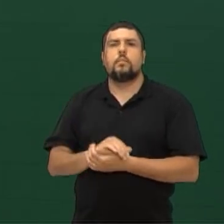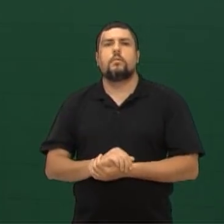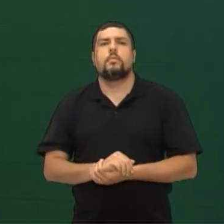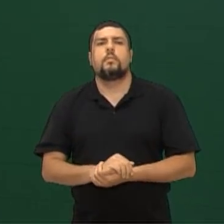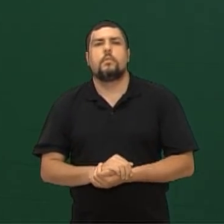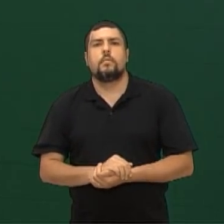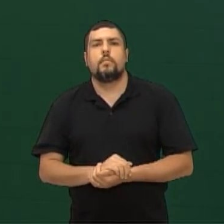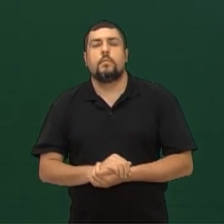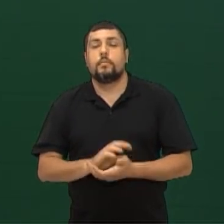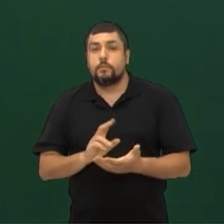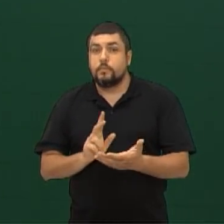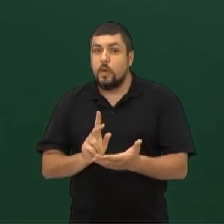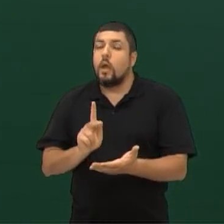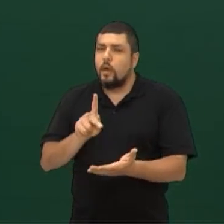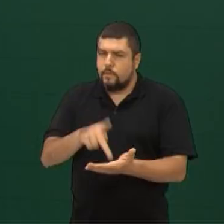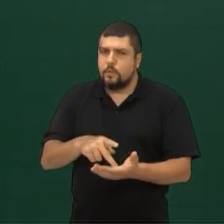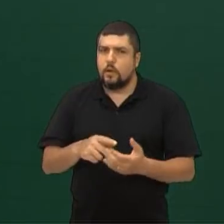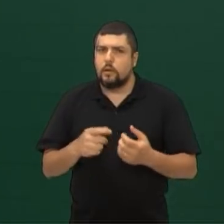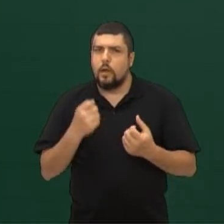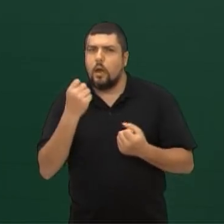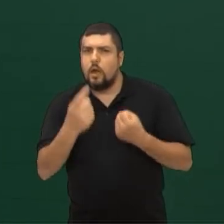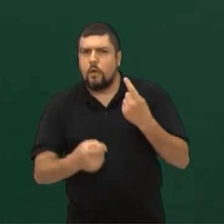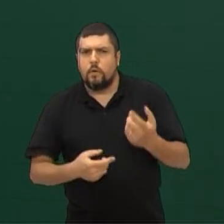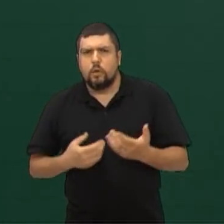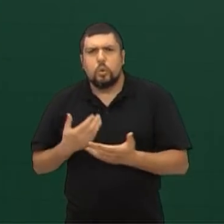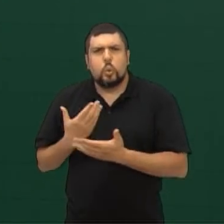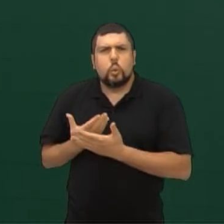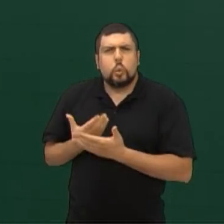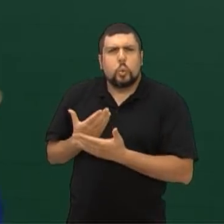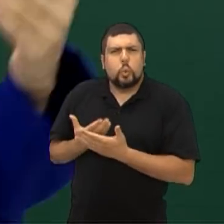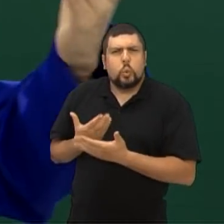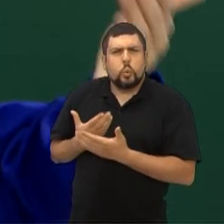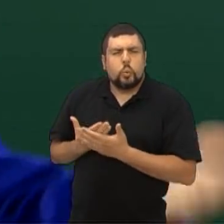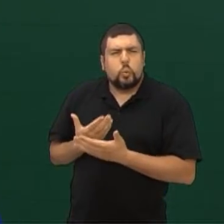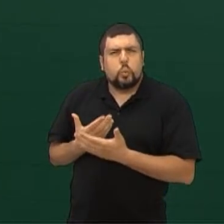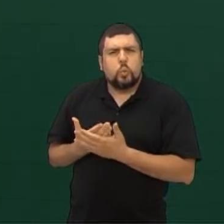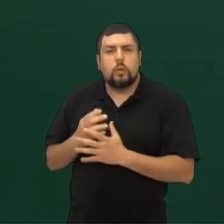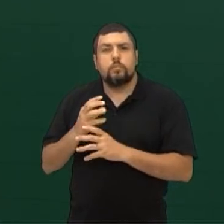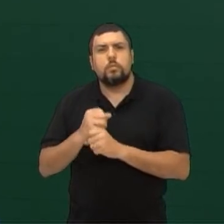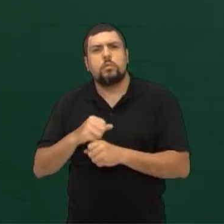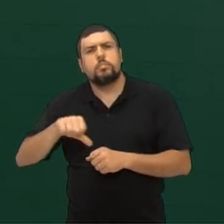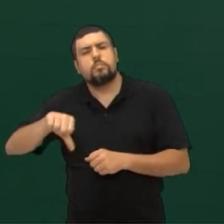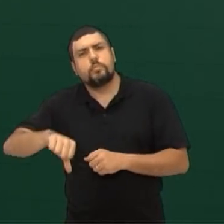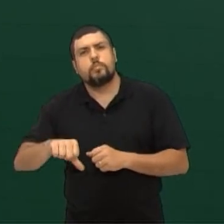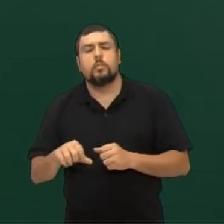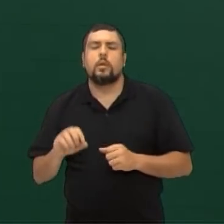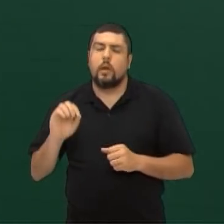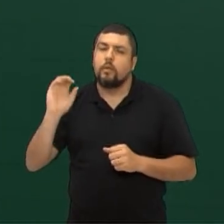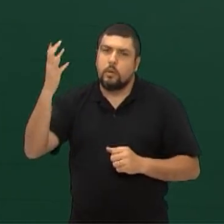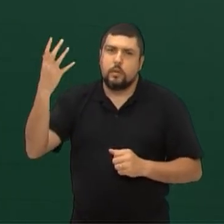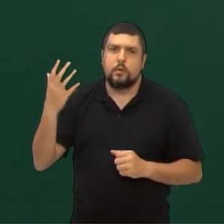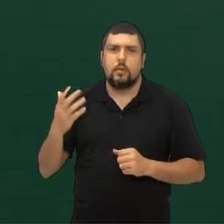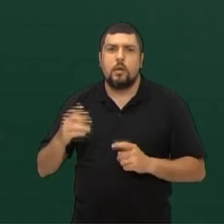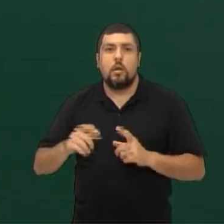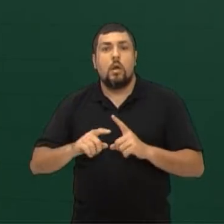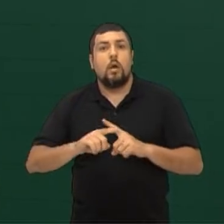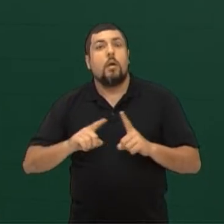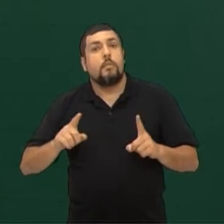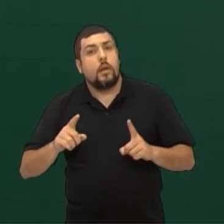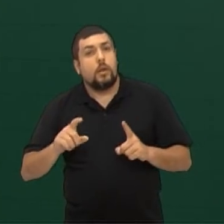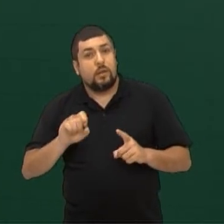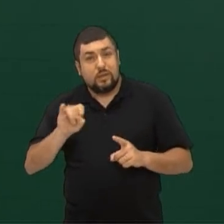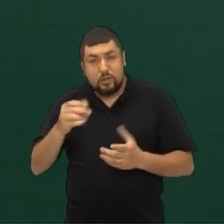É verdade que existem momentos onde vocês estudam bastante e a nota às vezes vem fraca. Porém, seria ainda menor se